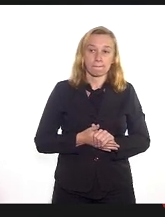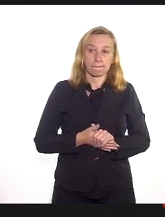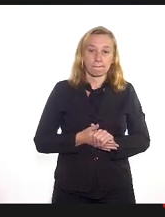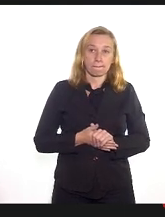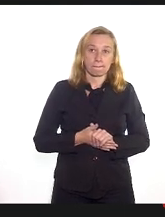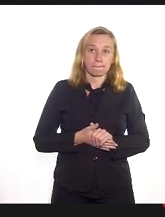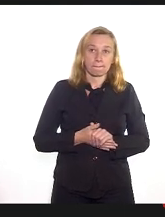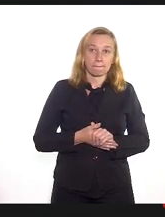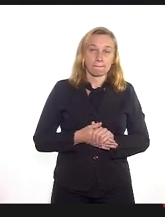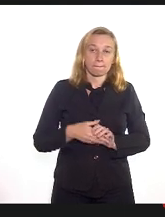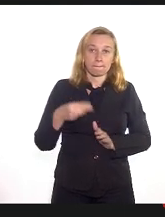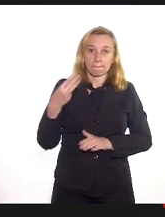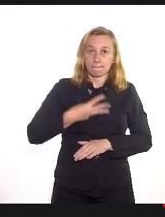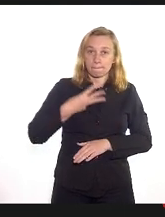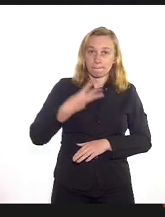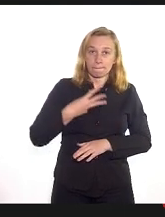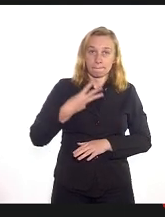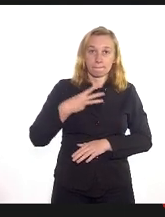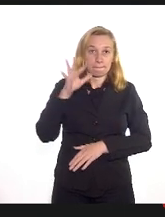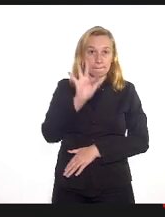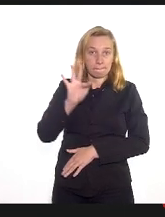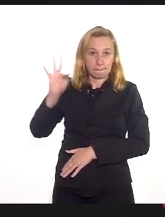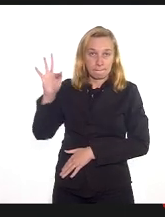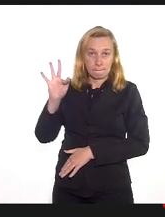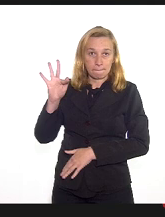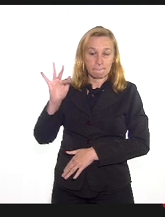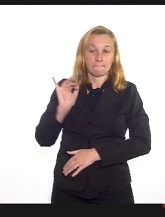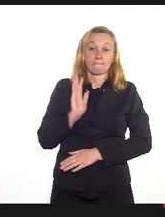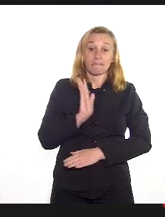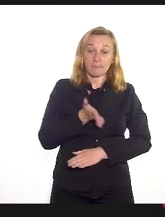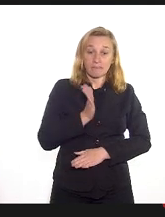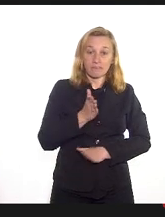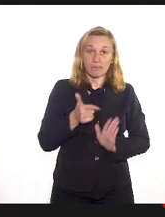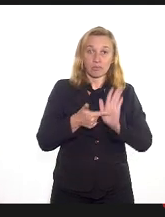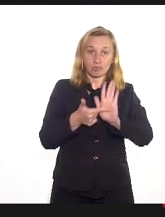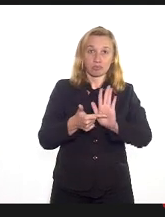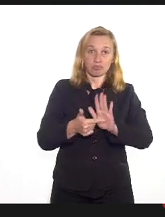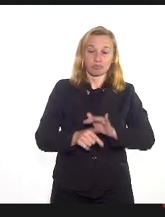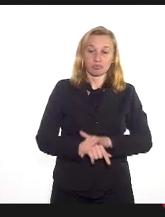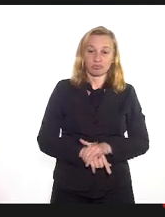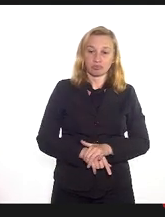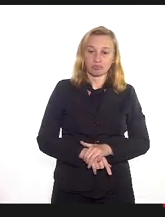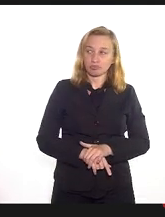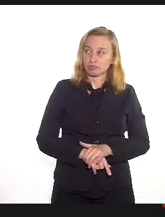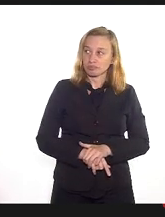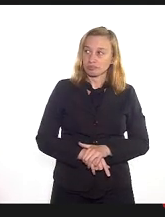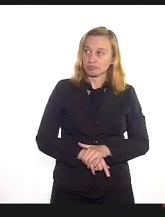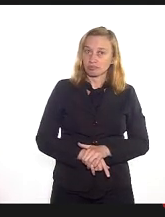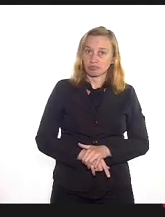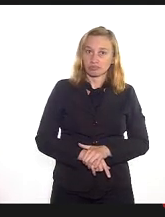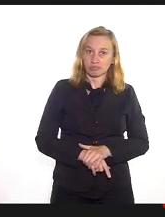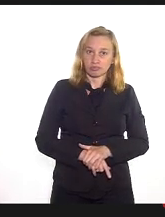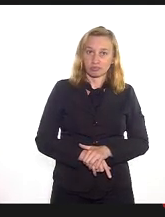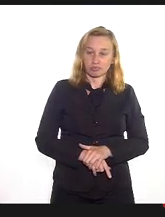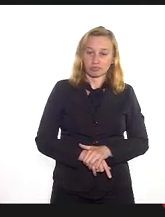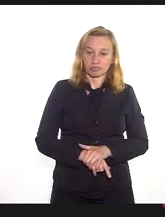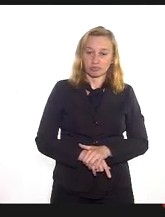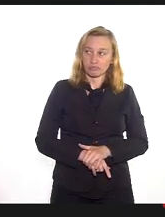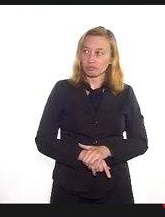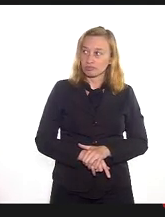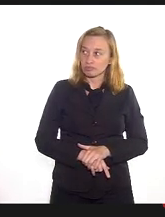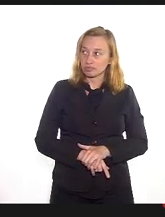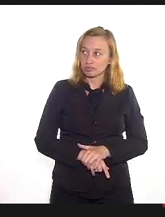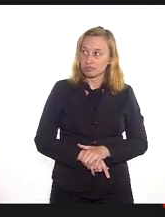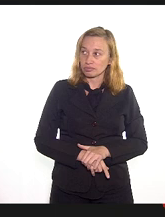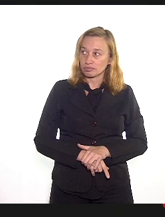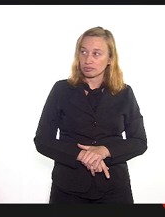O terceiro ambiente é o federal. Esse já está estabelecido. A própria menção da BR do